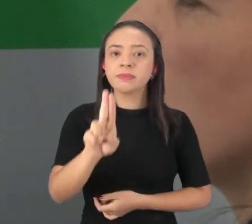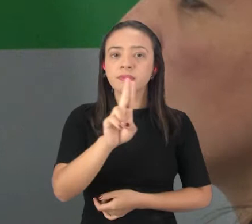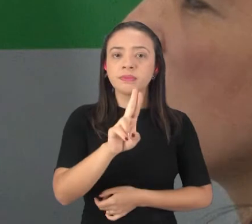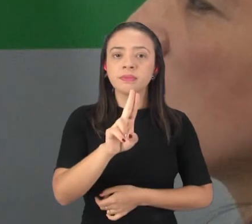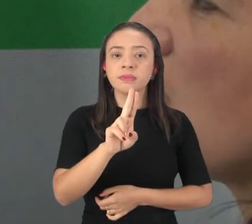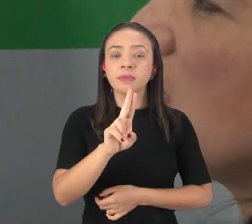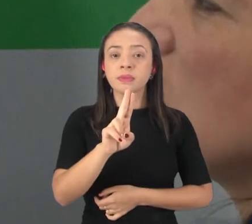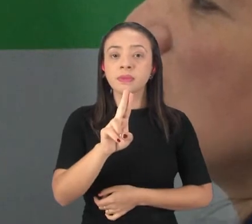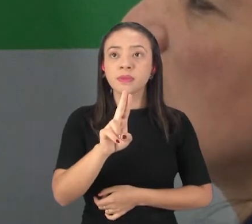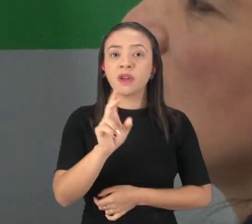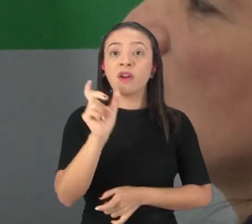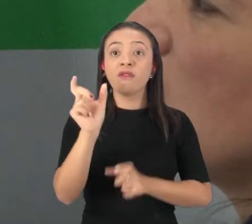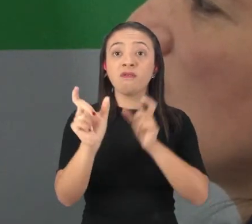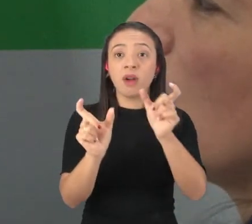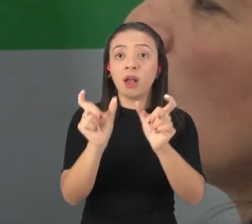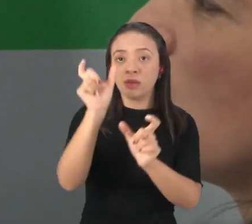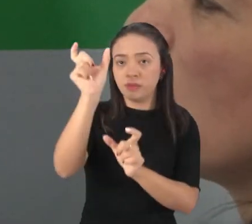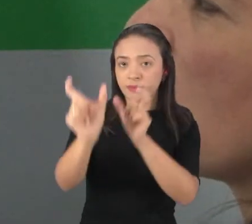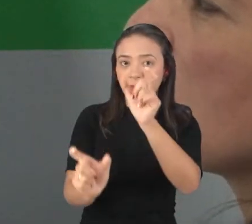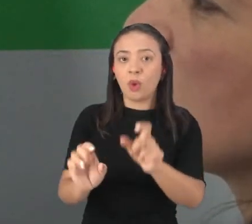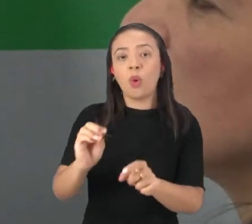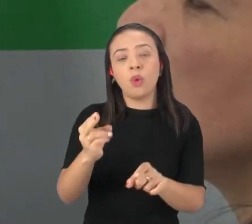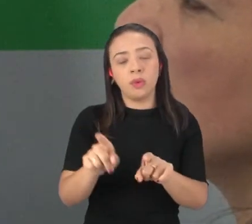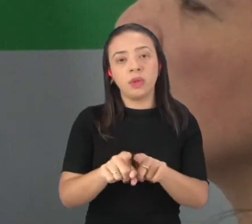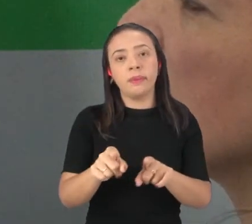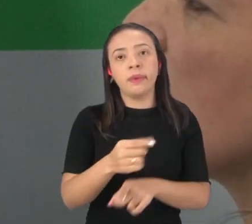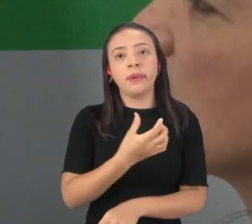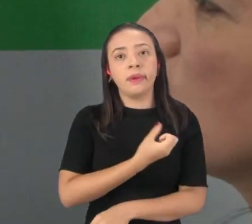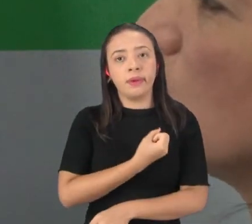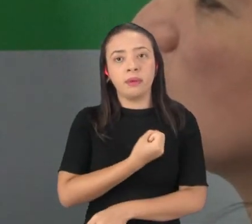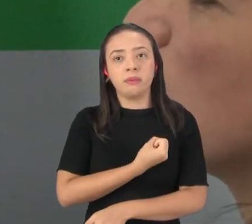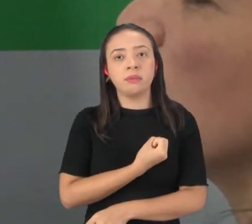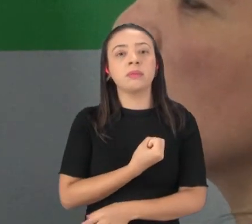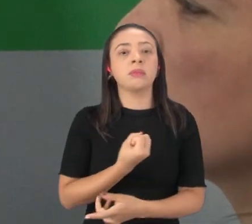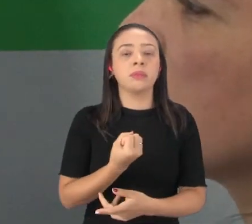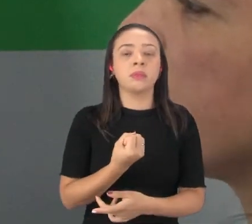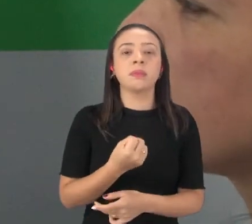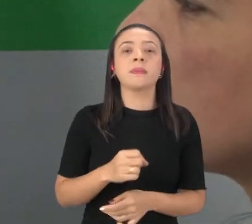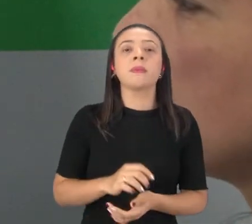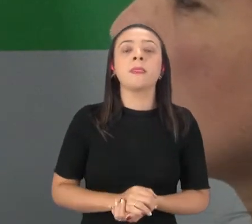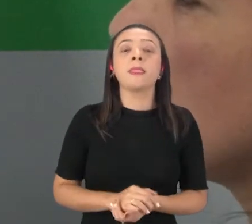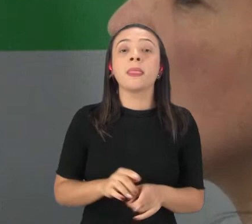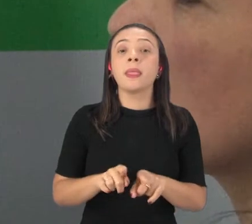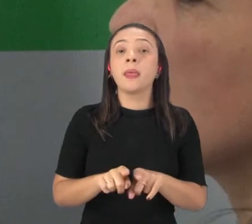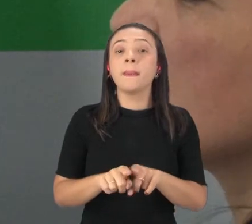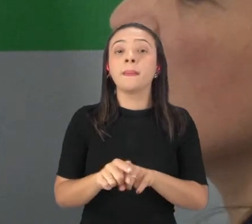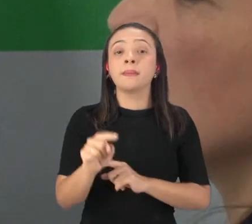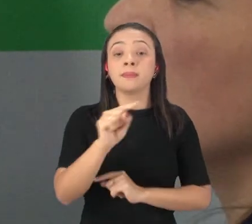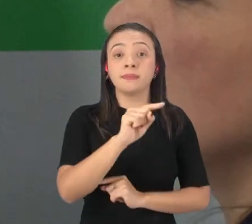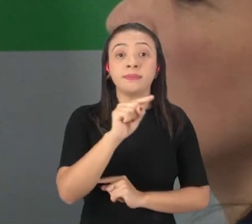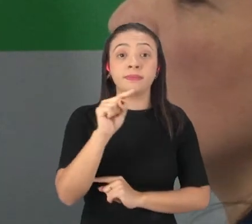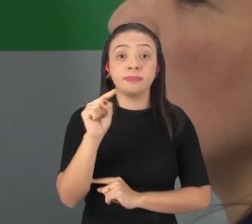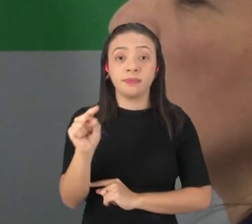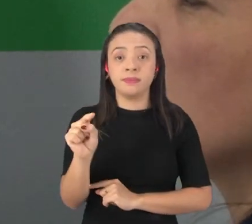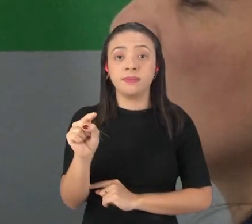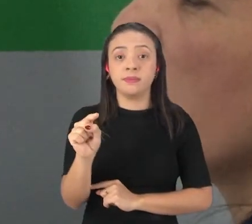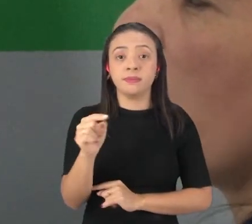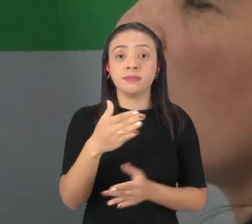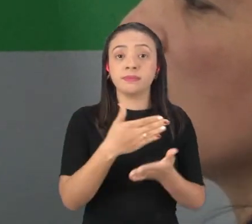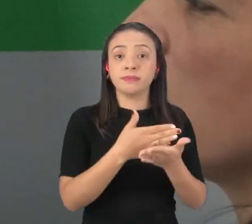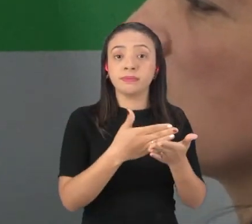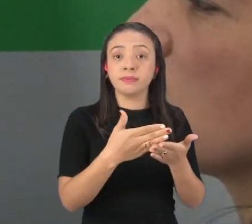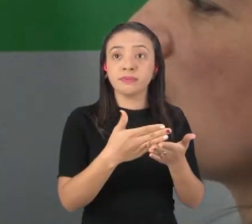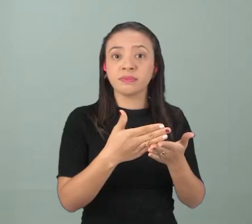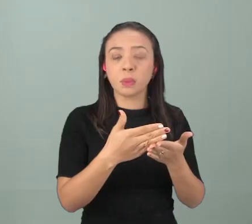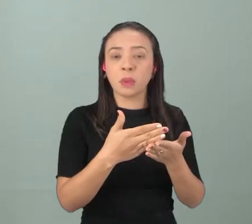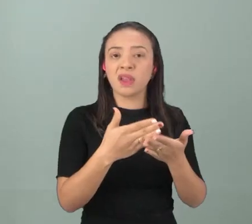Indicar a fala de um personagem, ou a enumeração, citação dos dois pontos. Travessão, no início da